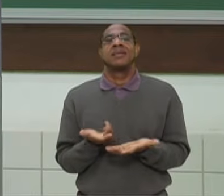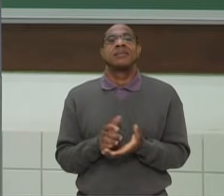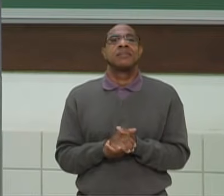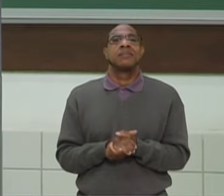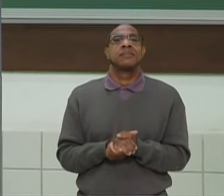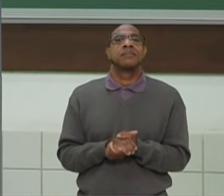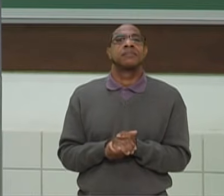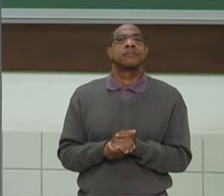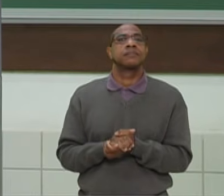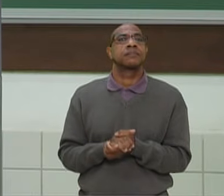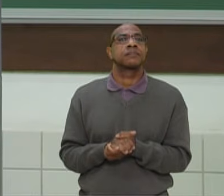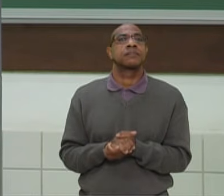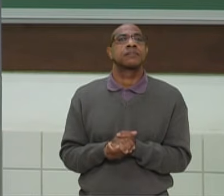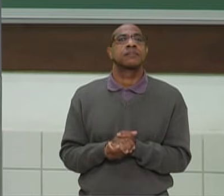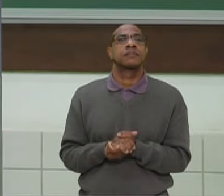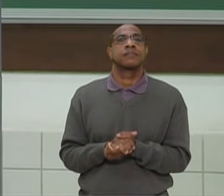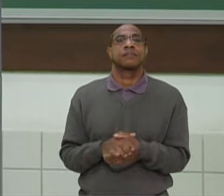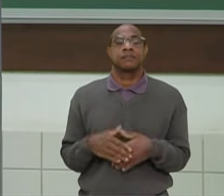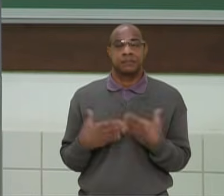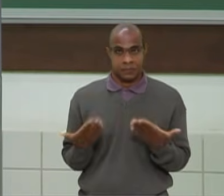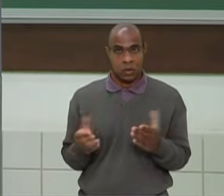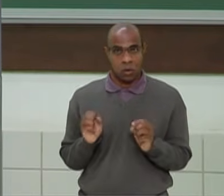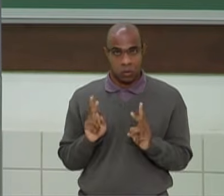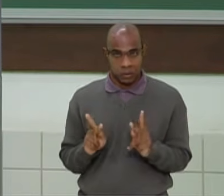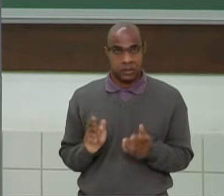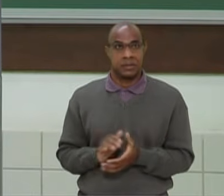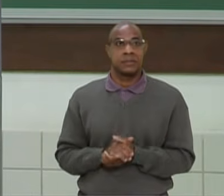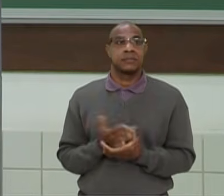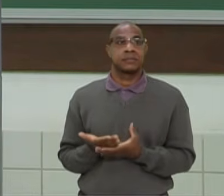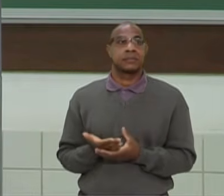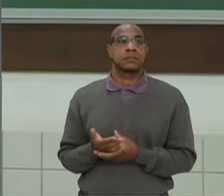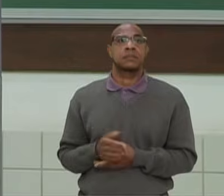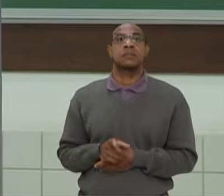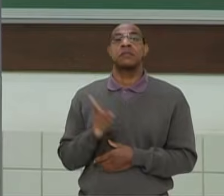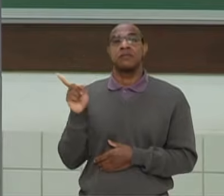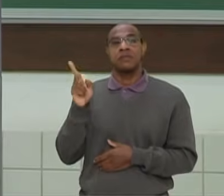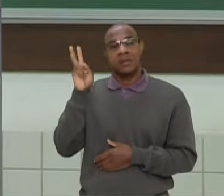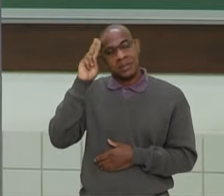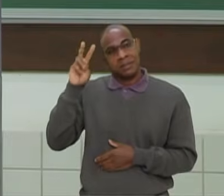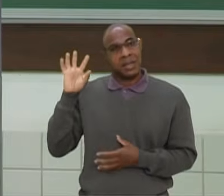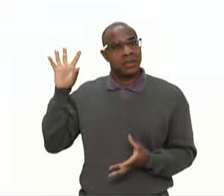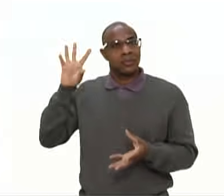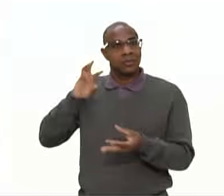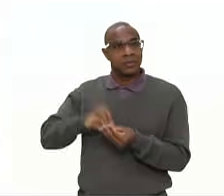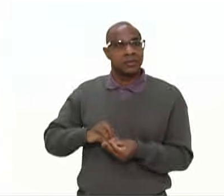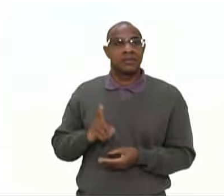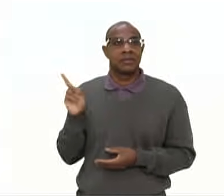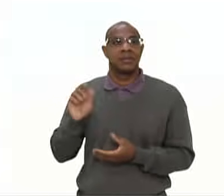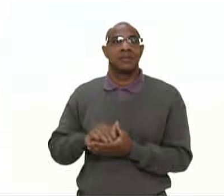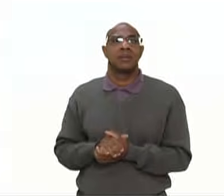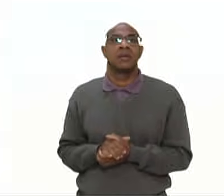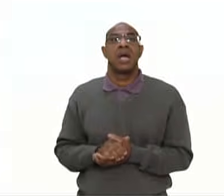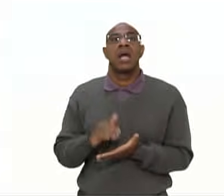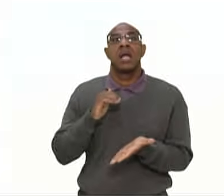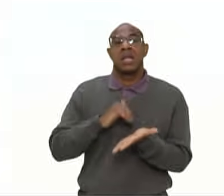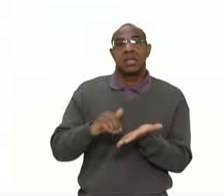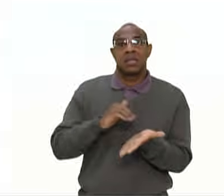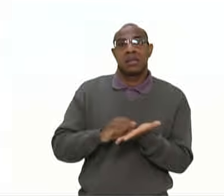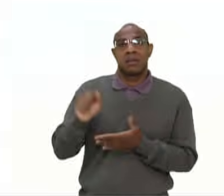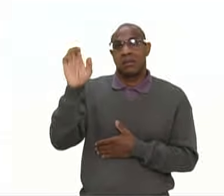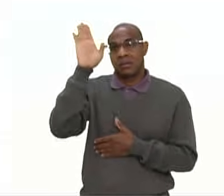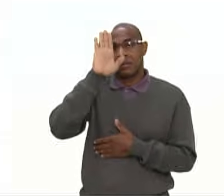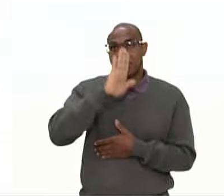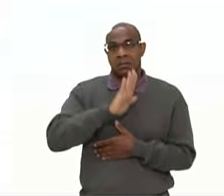por aí. Tá, então acho que vocês vão lembrar de tudo isso, vamos de questão. A Secretaria Nacional